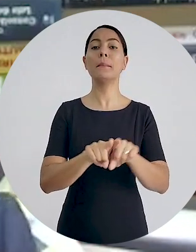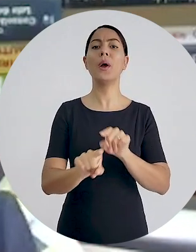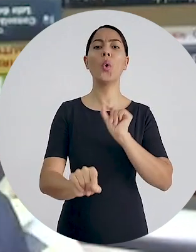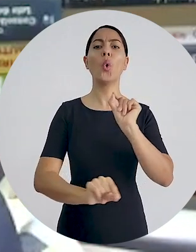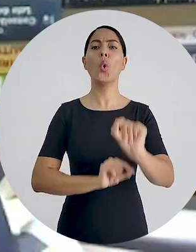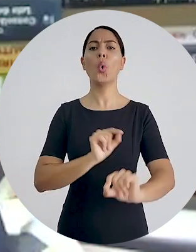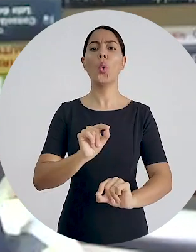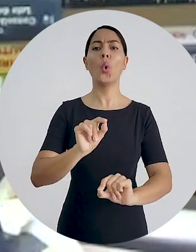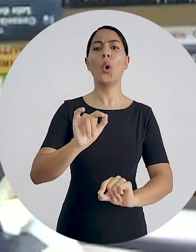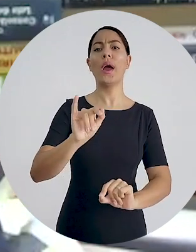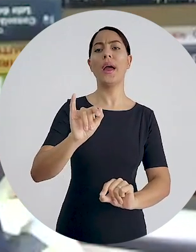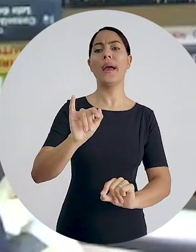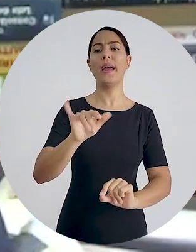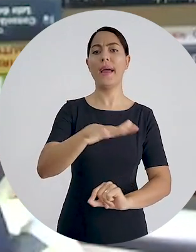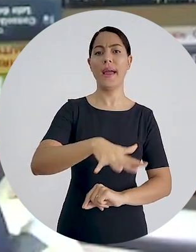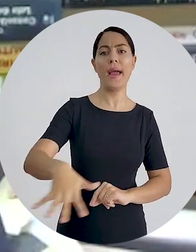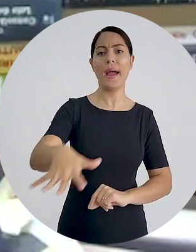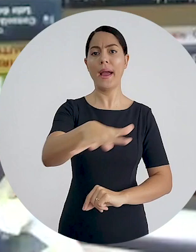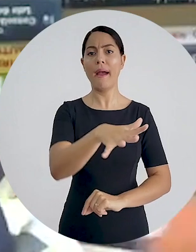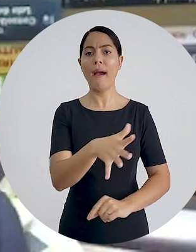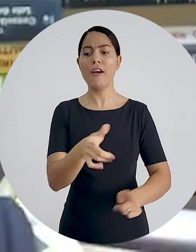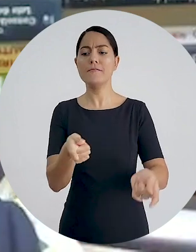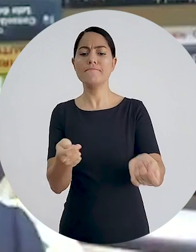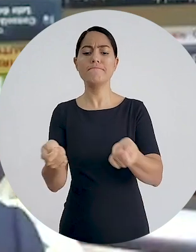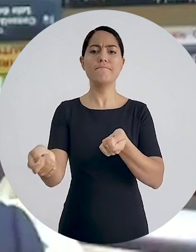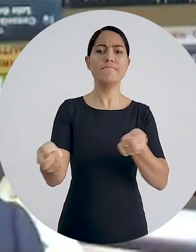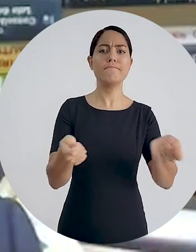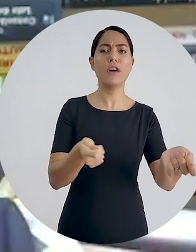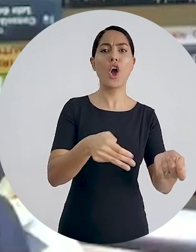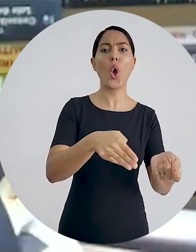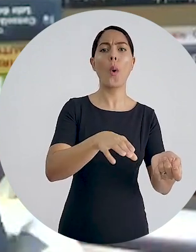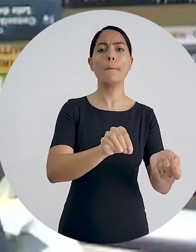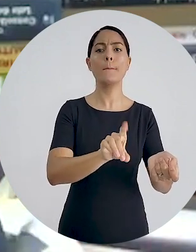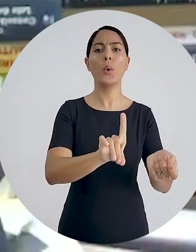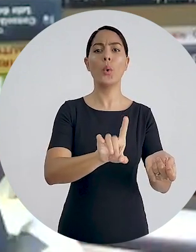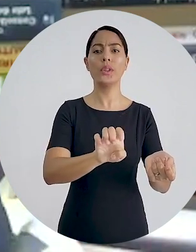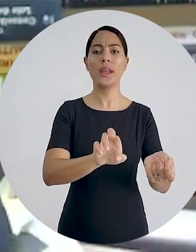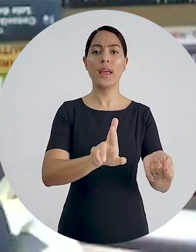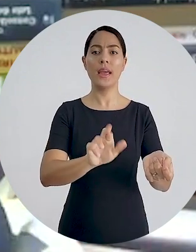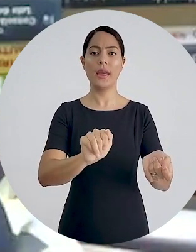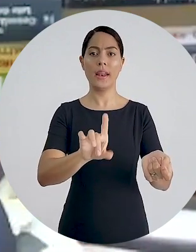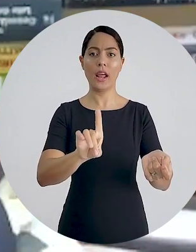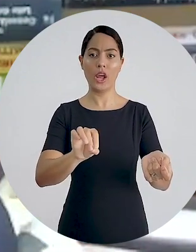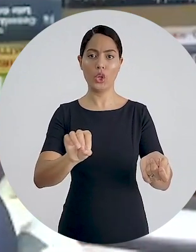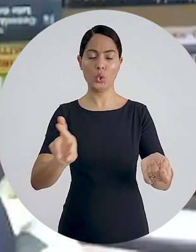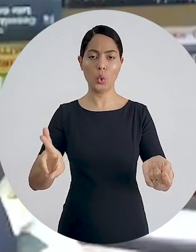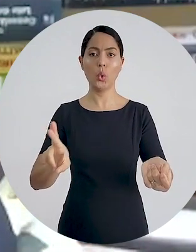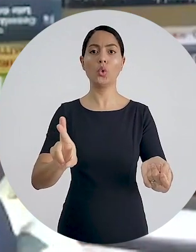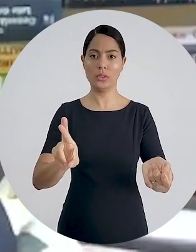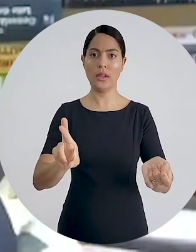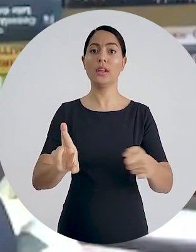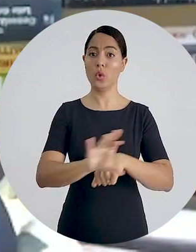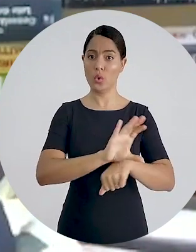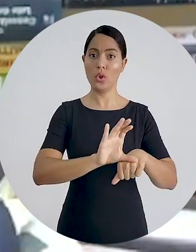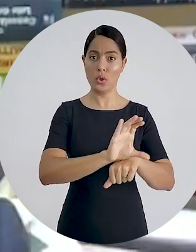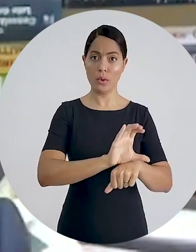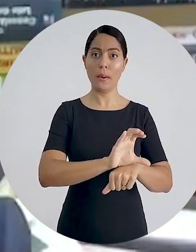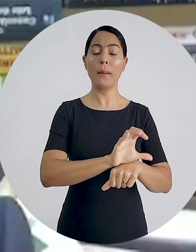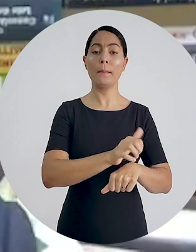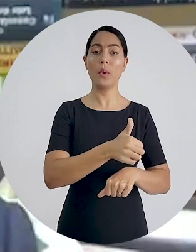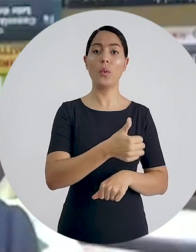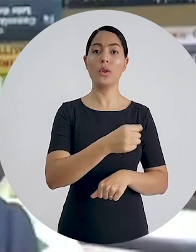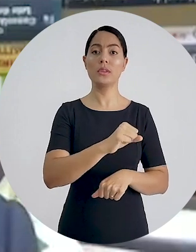extinguiu-se o poder moderador, que era concentrado no imperador na vigência da Constituição de 1824, e